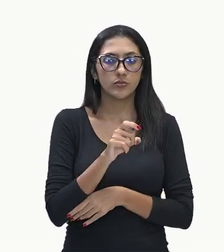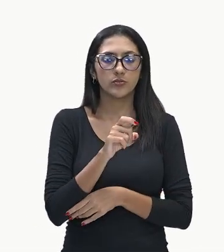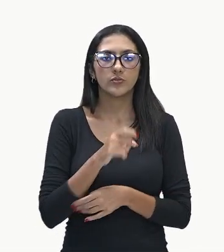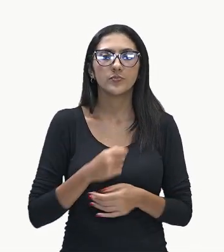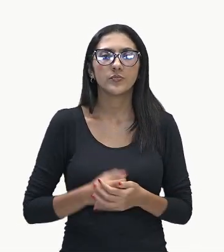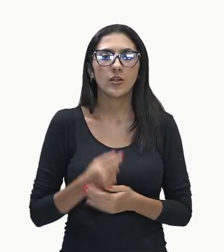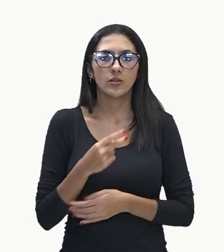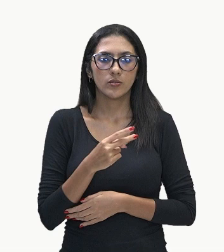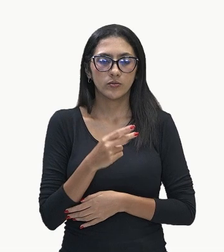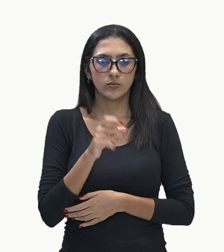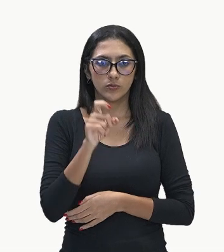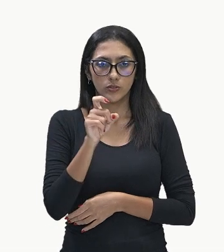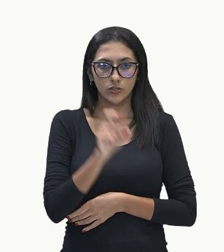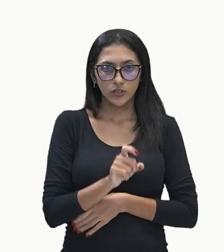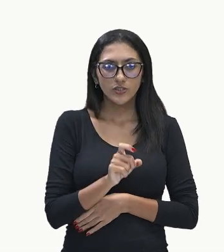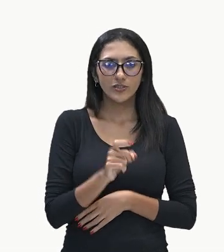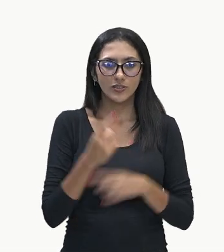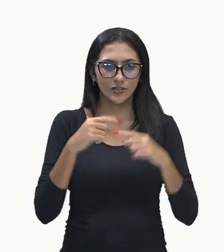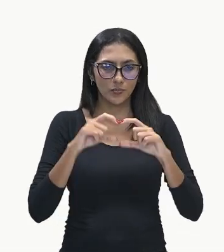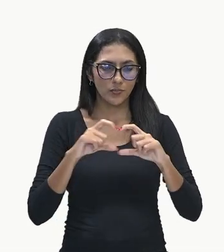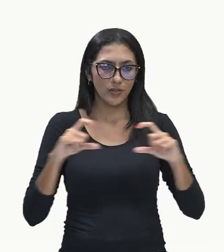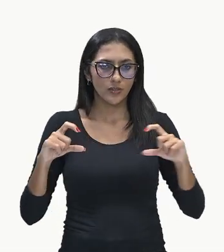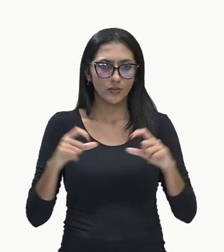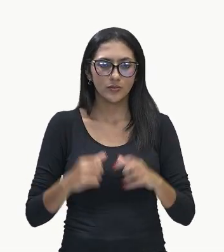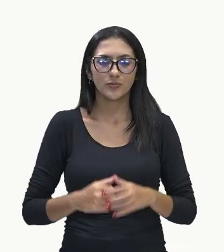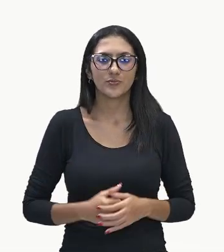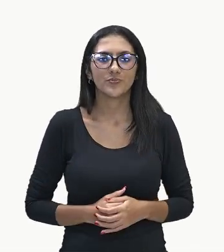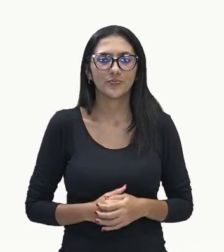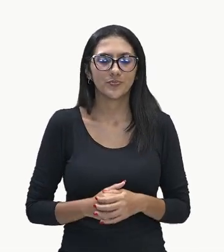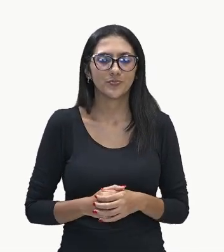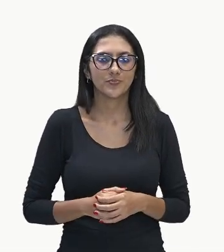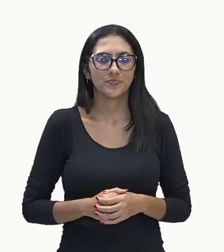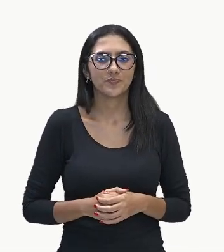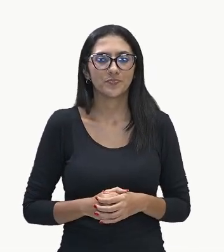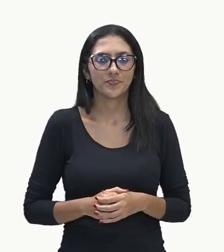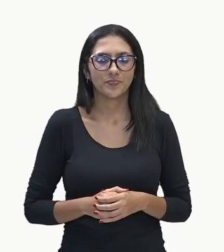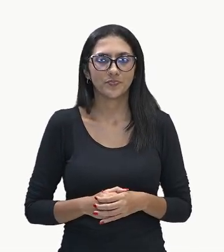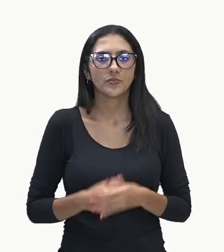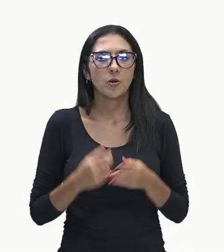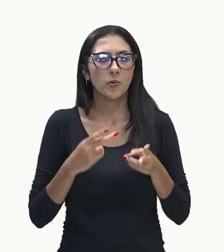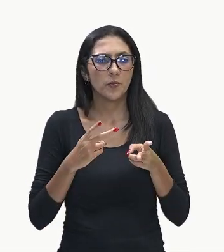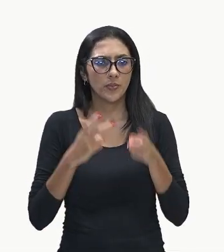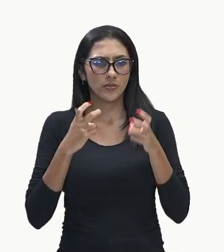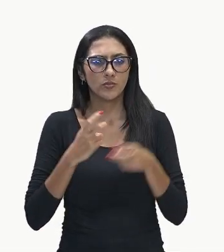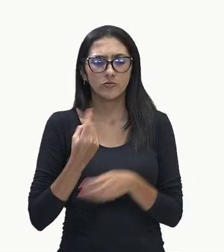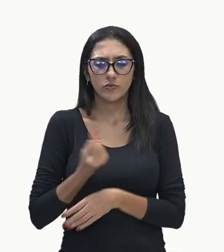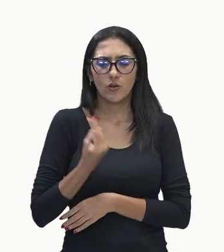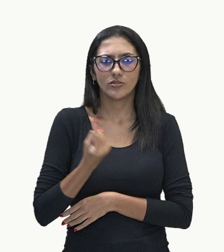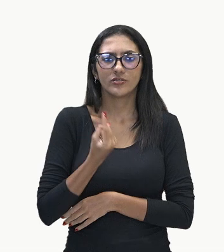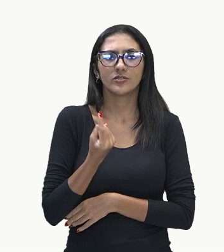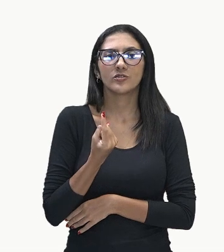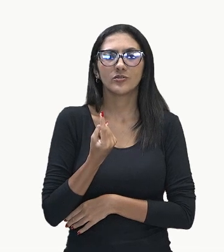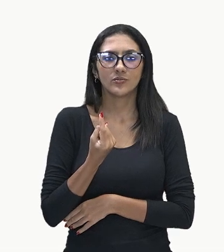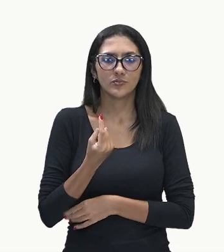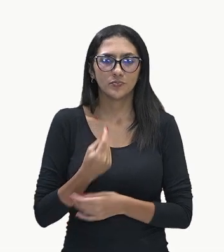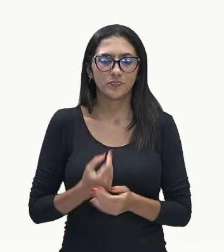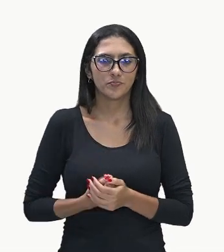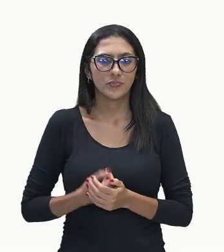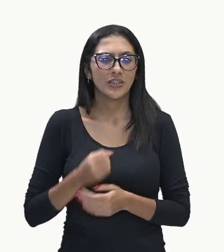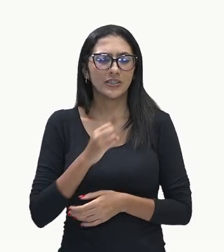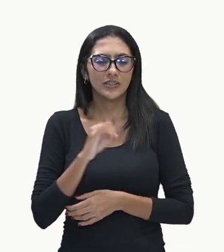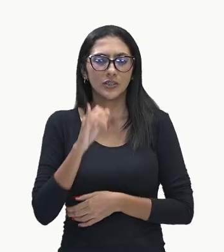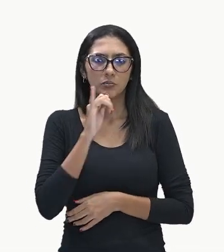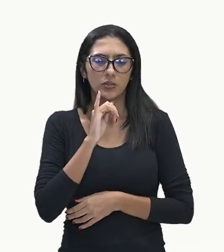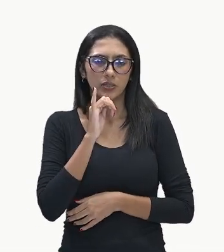dar x. Tranquilo? Conseguiu perceber por que que ficou só o x? Porque quando eu tenho aqui só a letra, eu